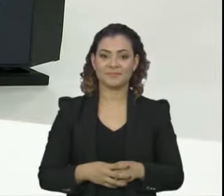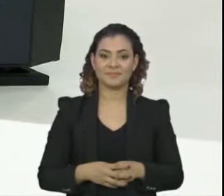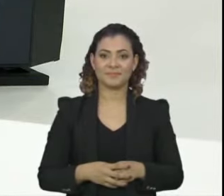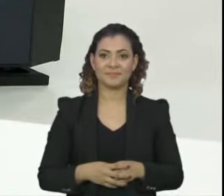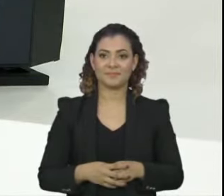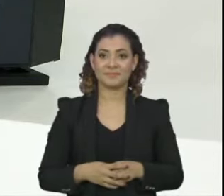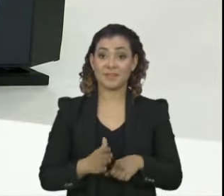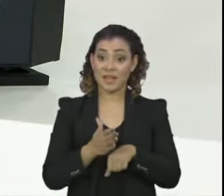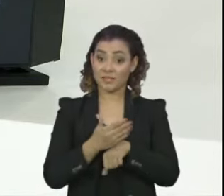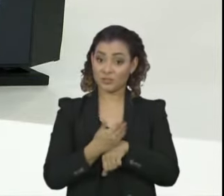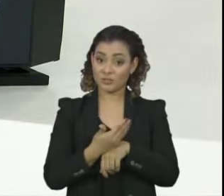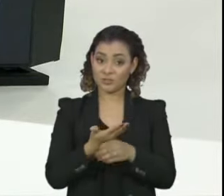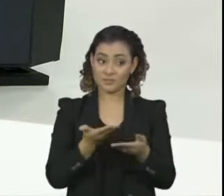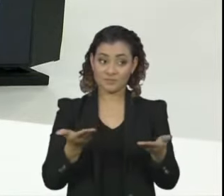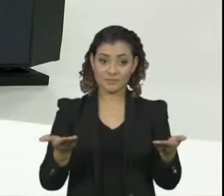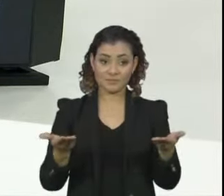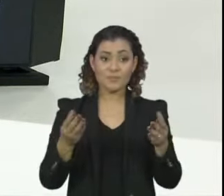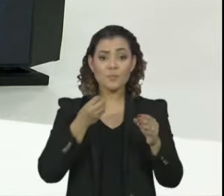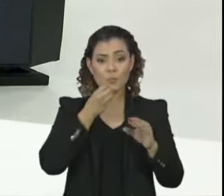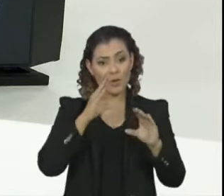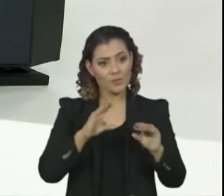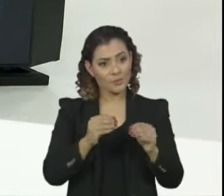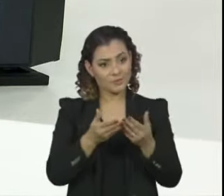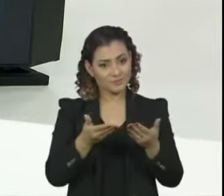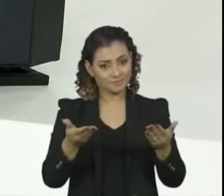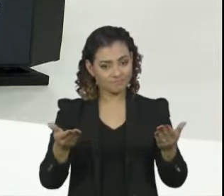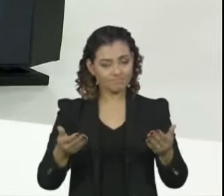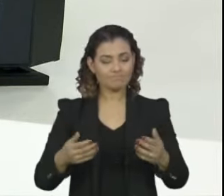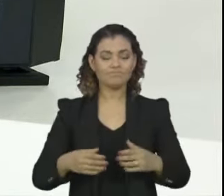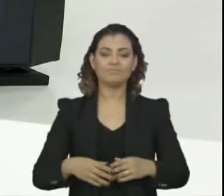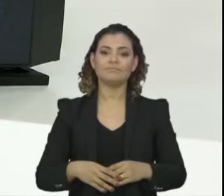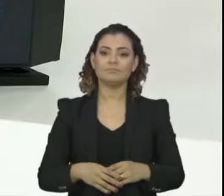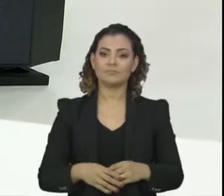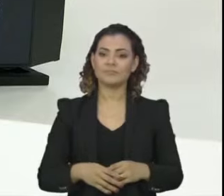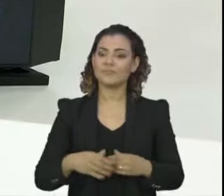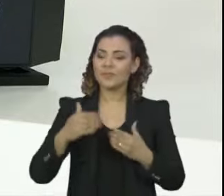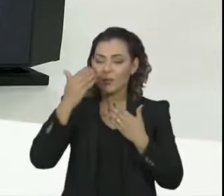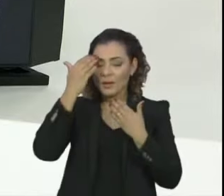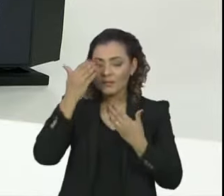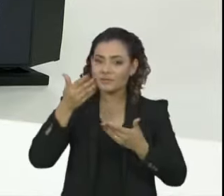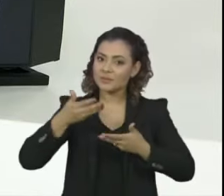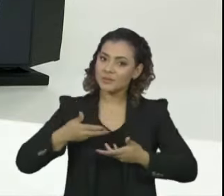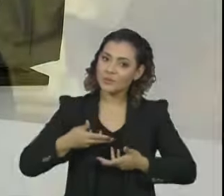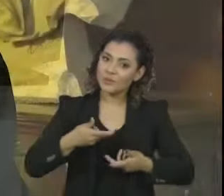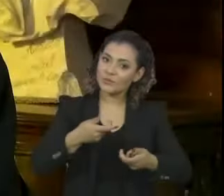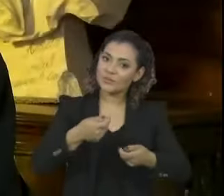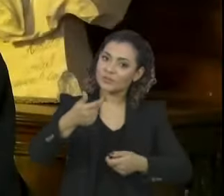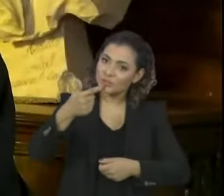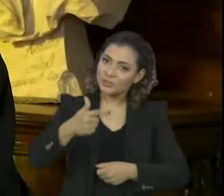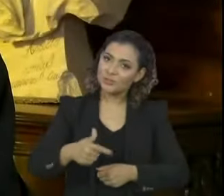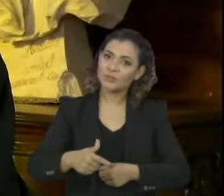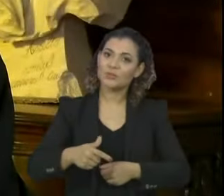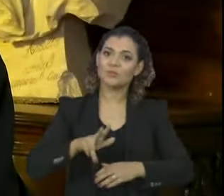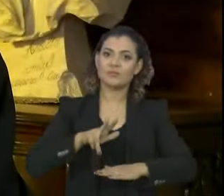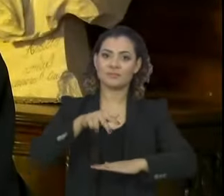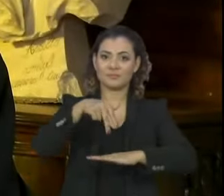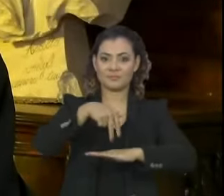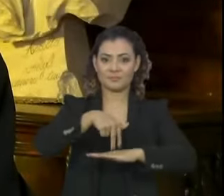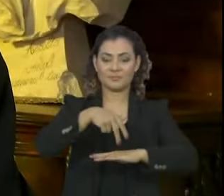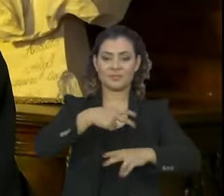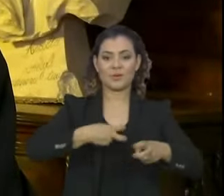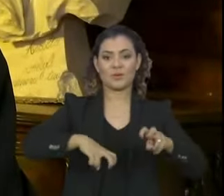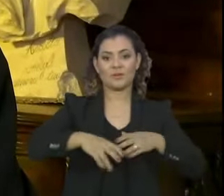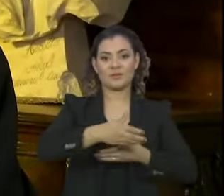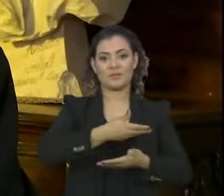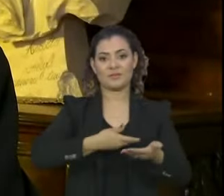e antes de tudo boa noite a todos e Agradeço o convite para mais uma vez estar aqui no